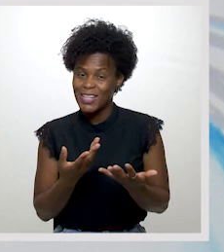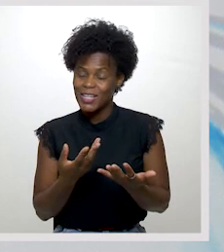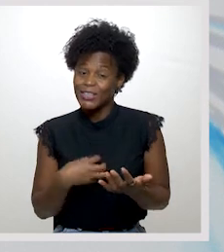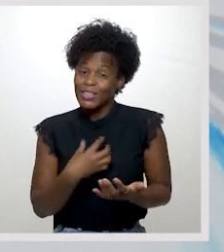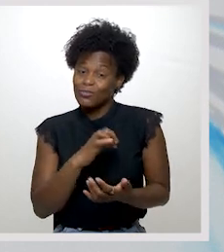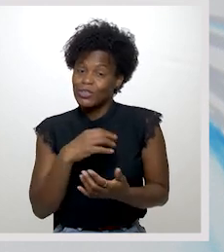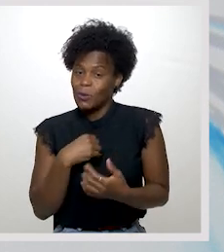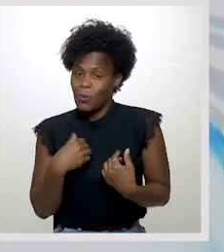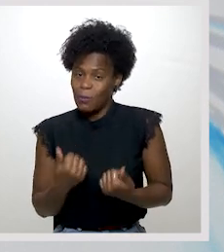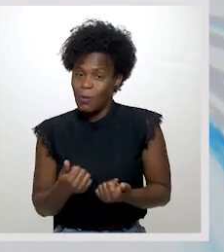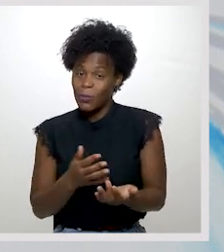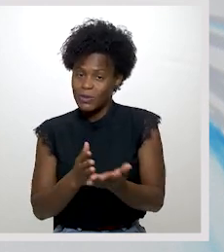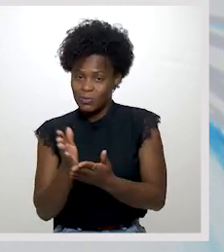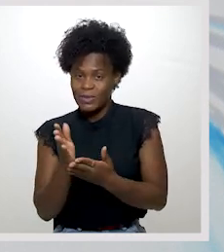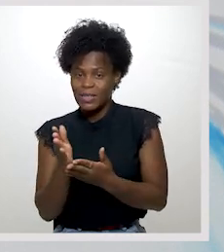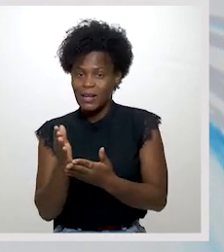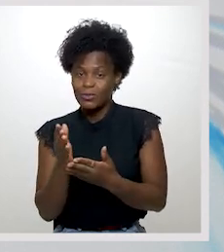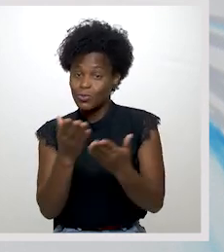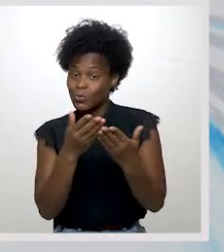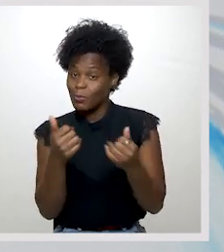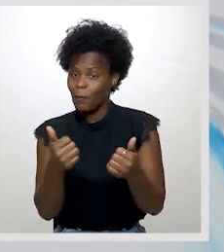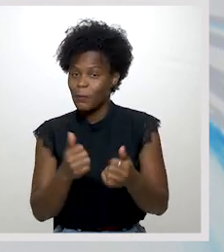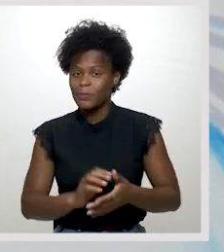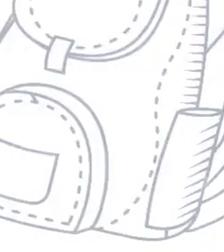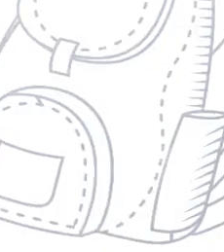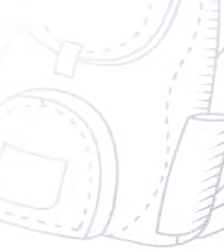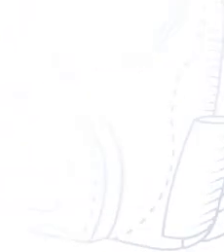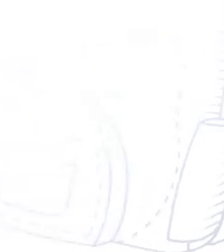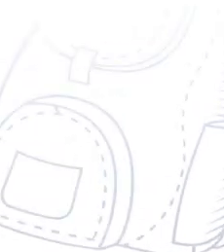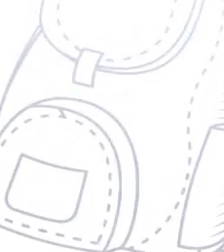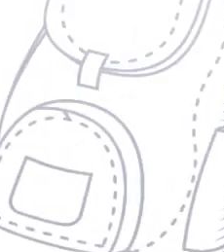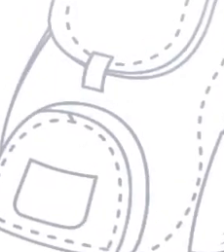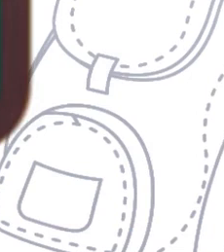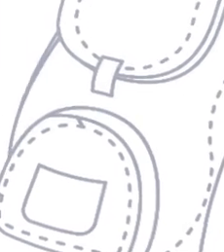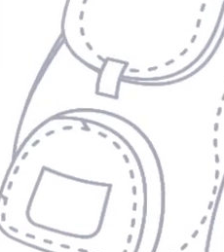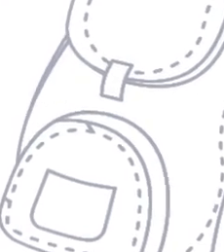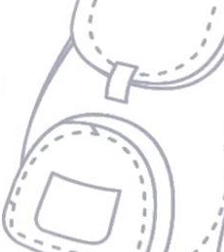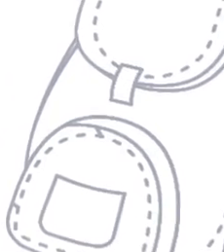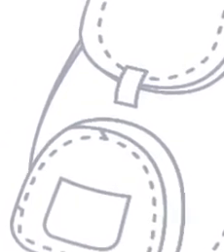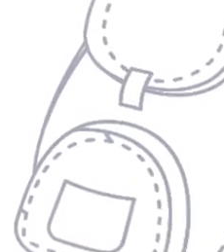Votos de boa saúde, continuação de bons estudos.